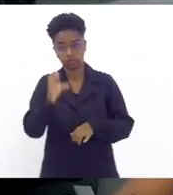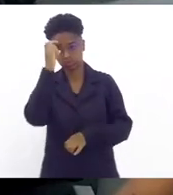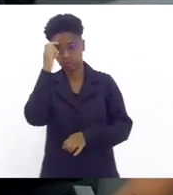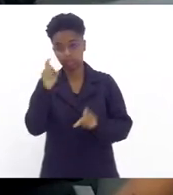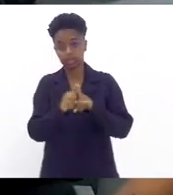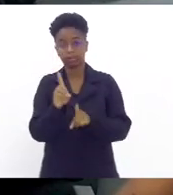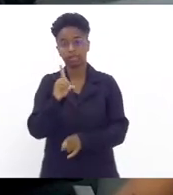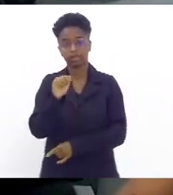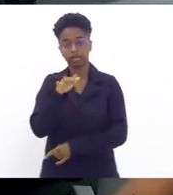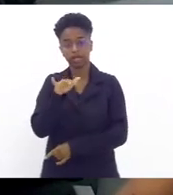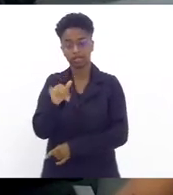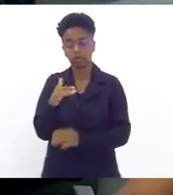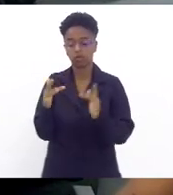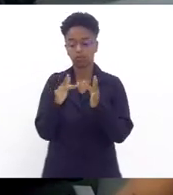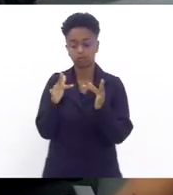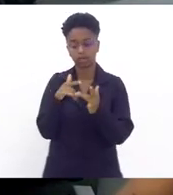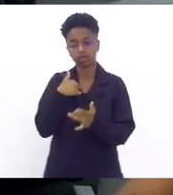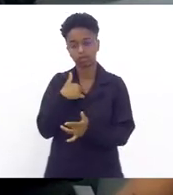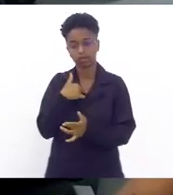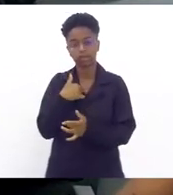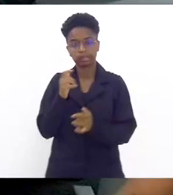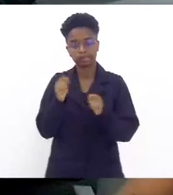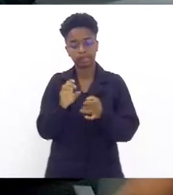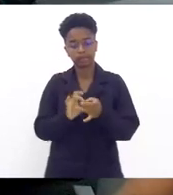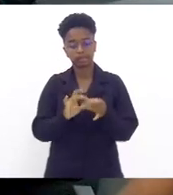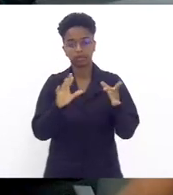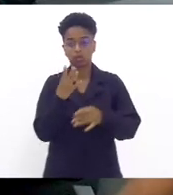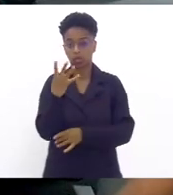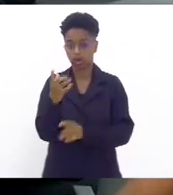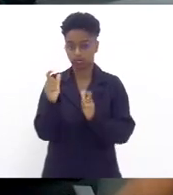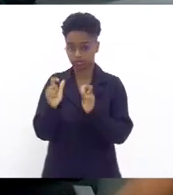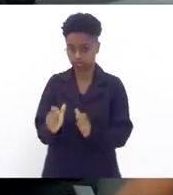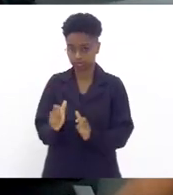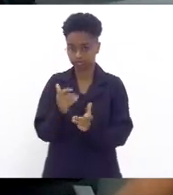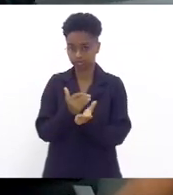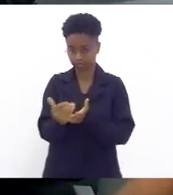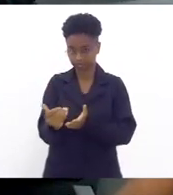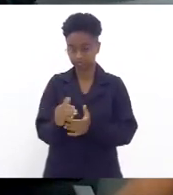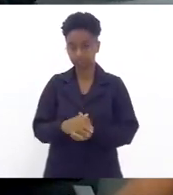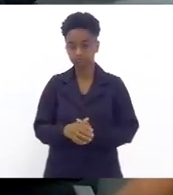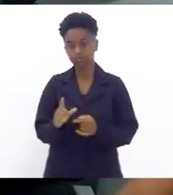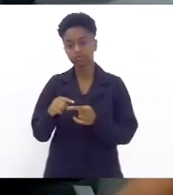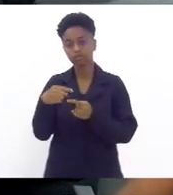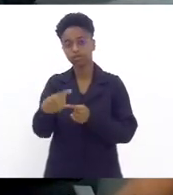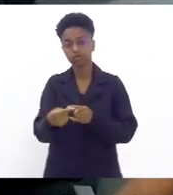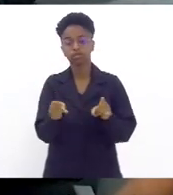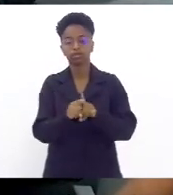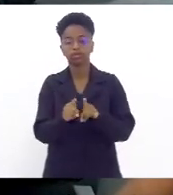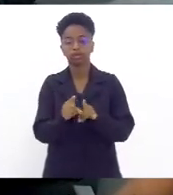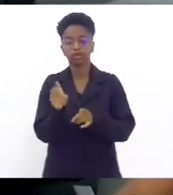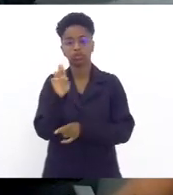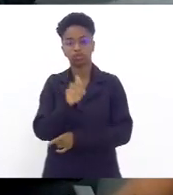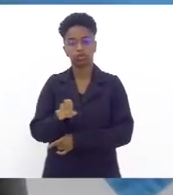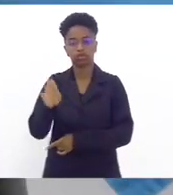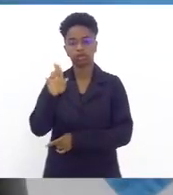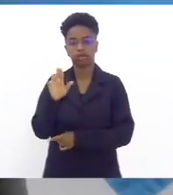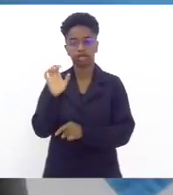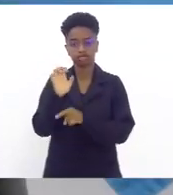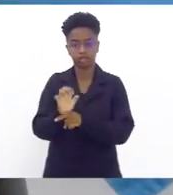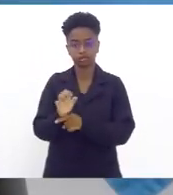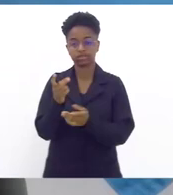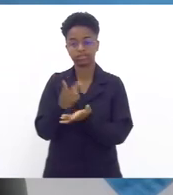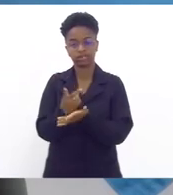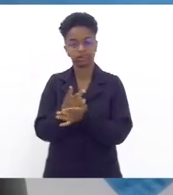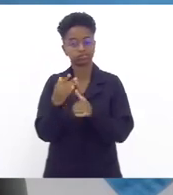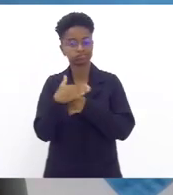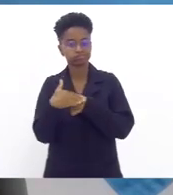contato também comigo para disponibilizar quatro espaços inicialmente E aí depois também a Universidade do Estado sempre